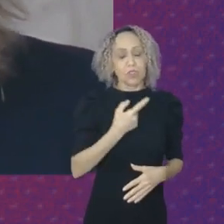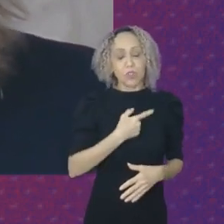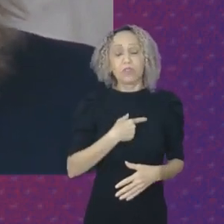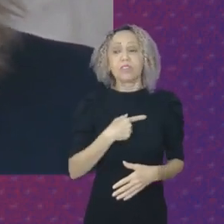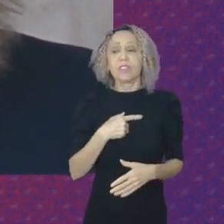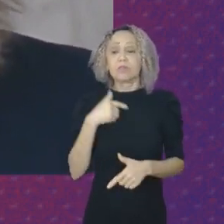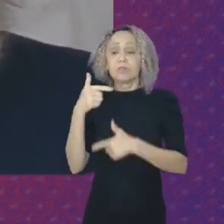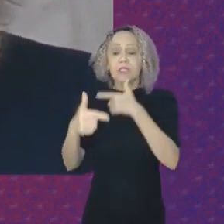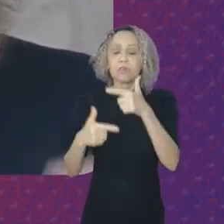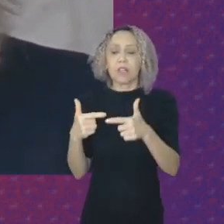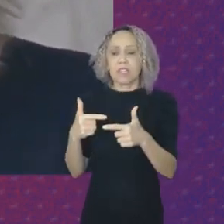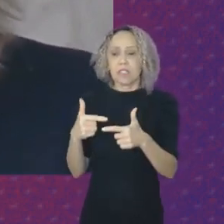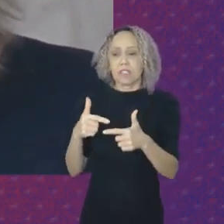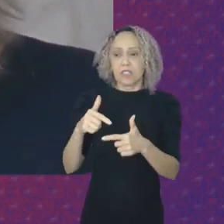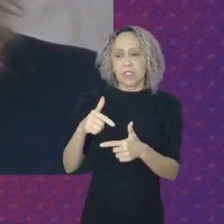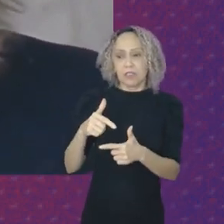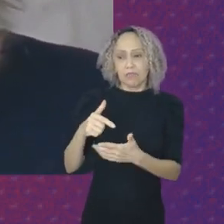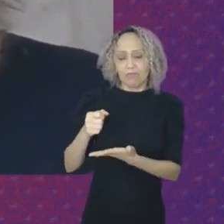estamos